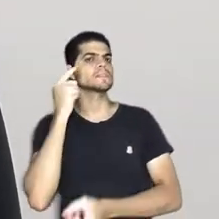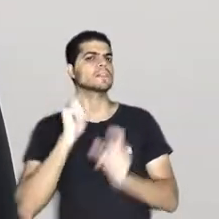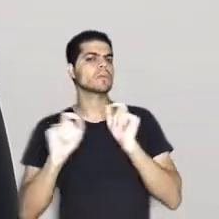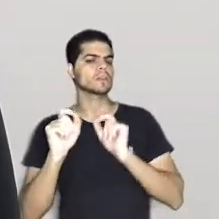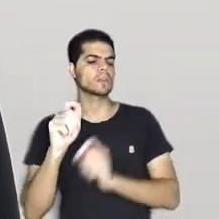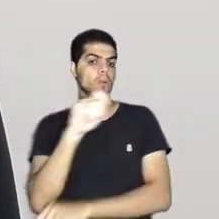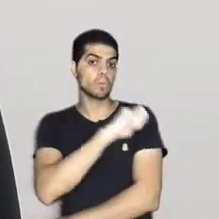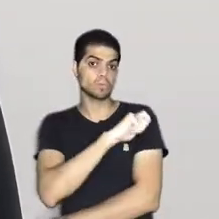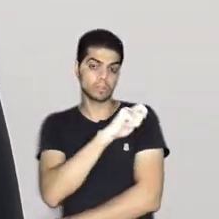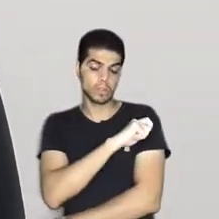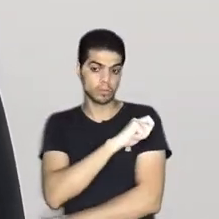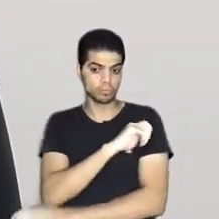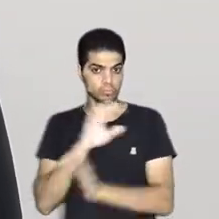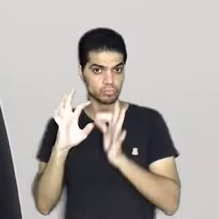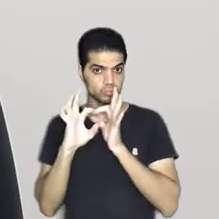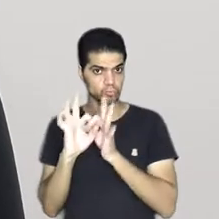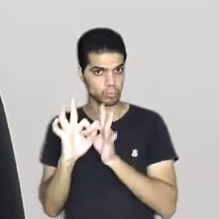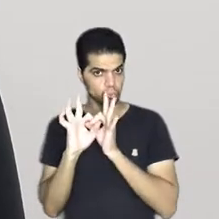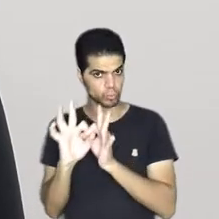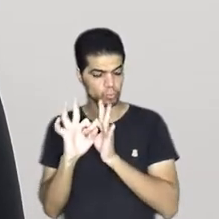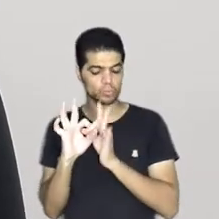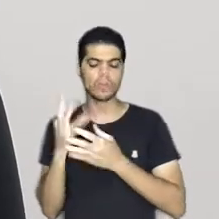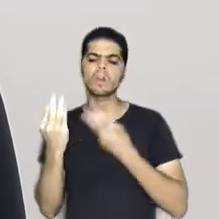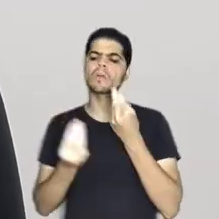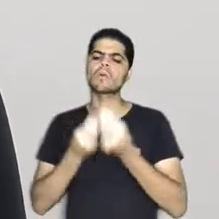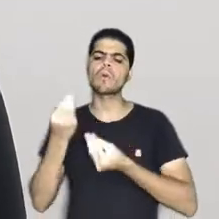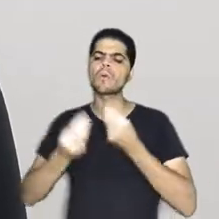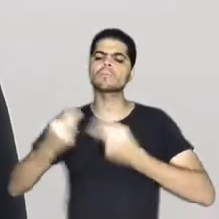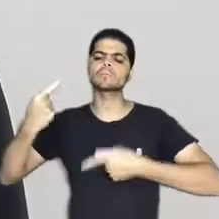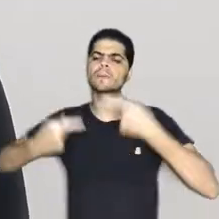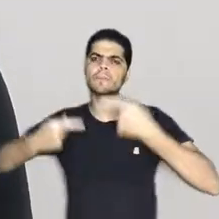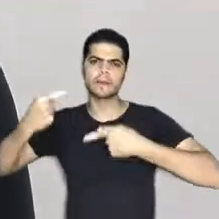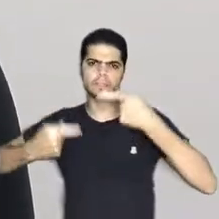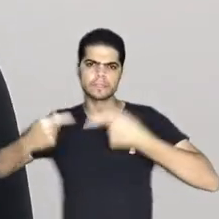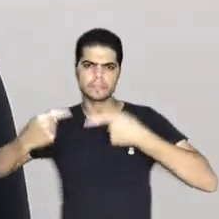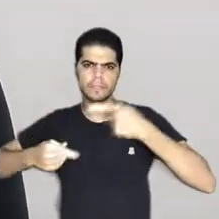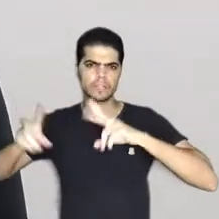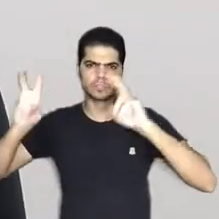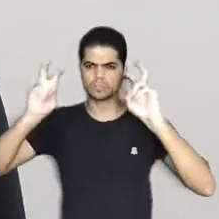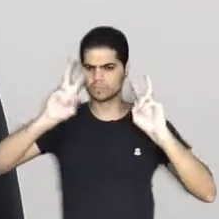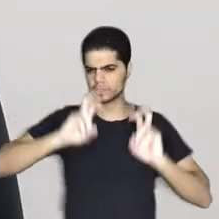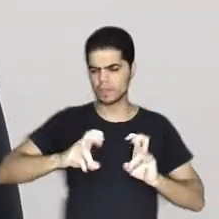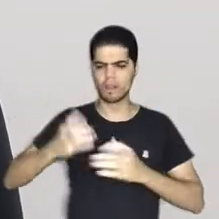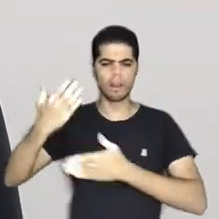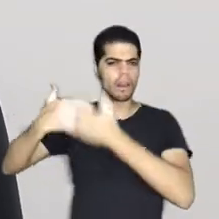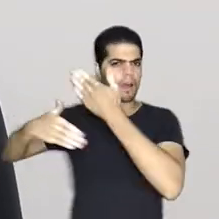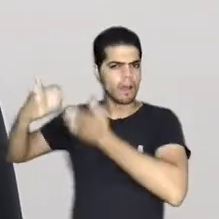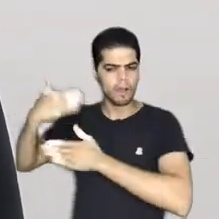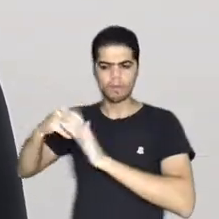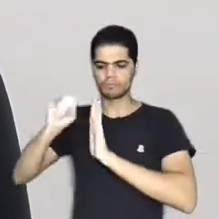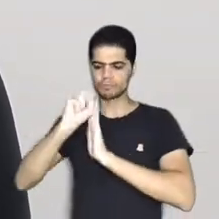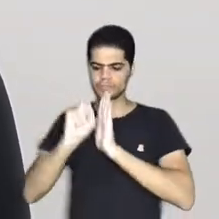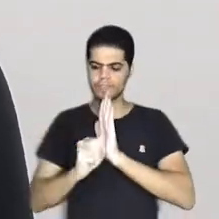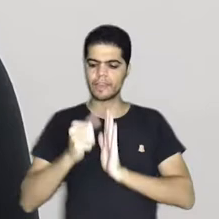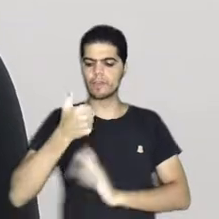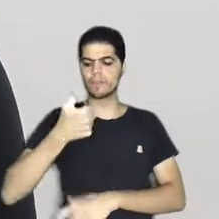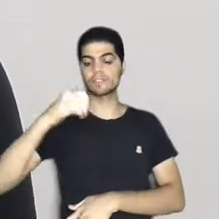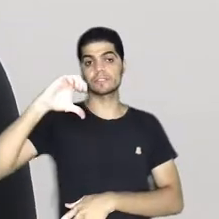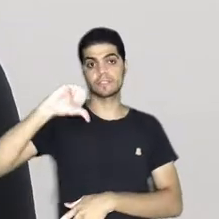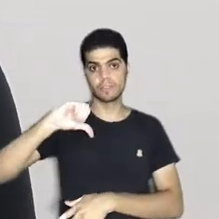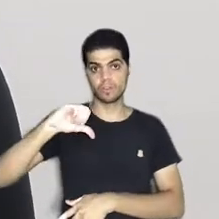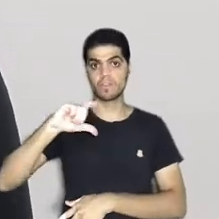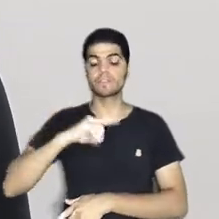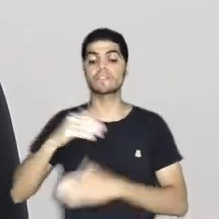com os nossos alunos sobre como debater os associativismos do século XIX e